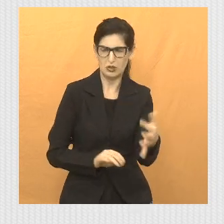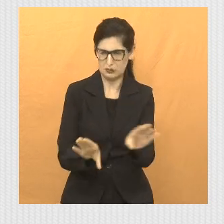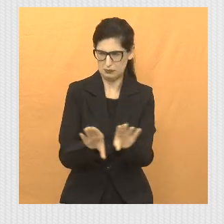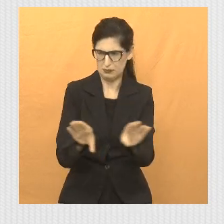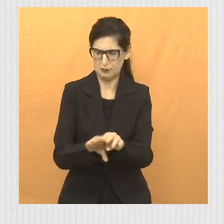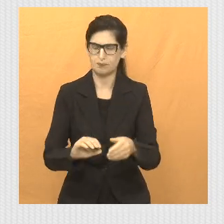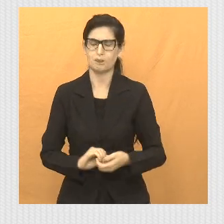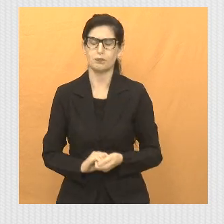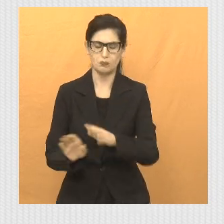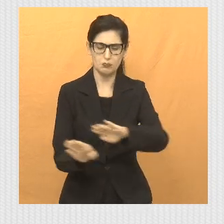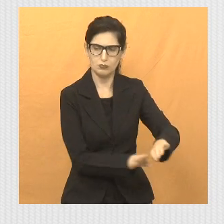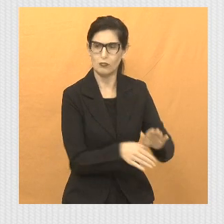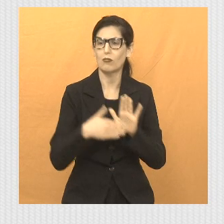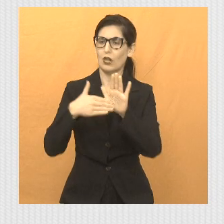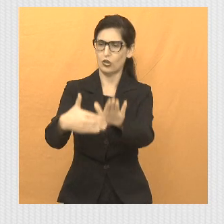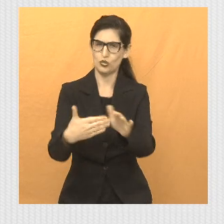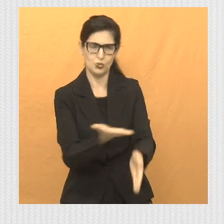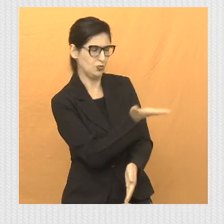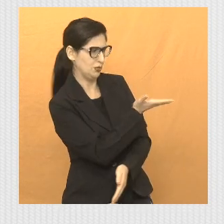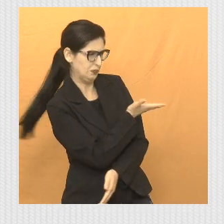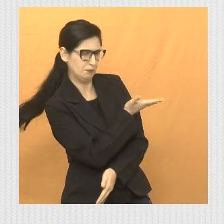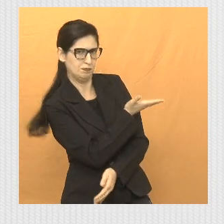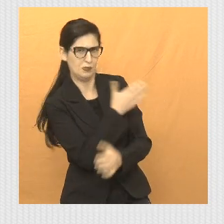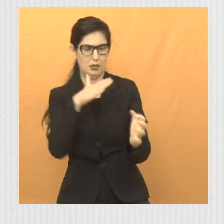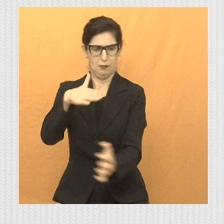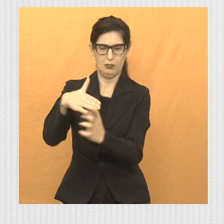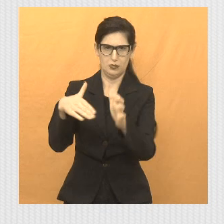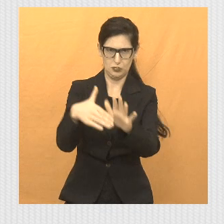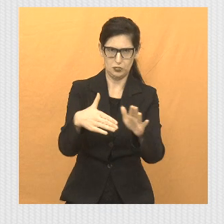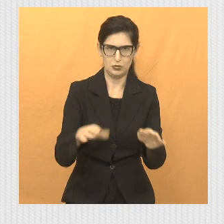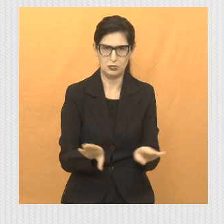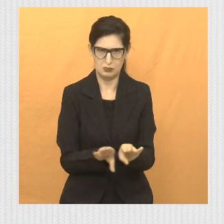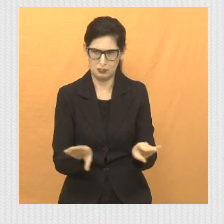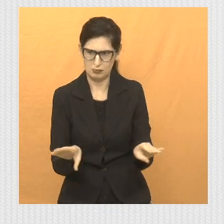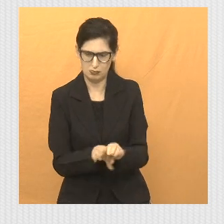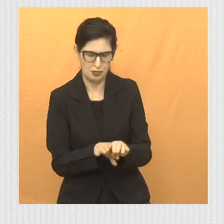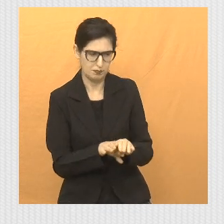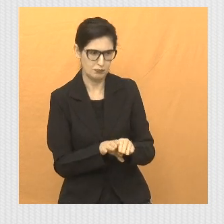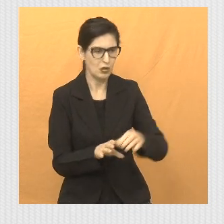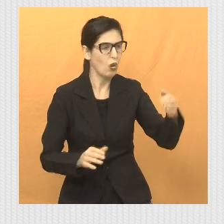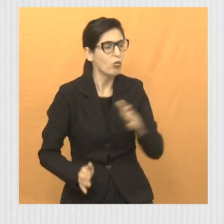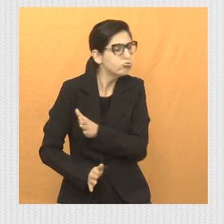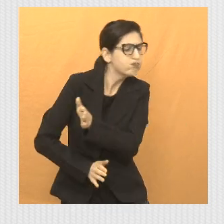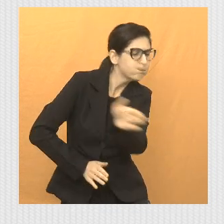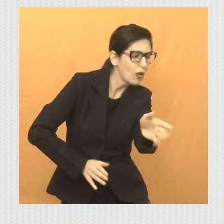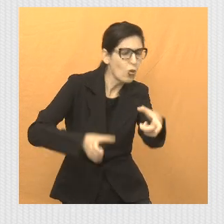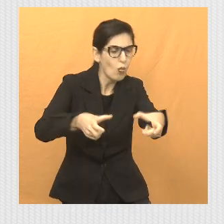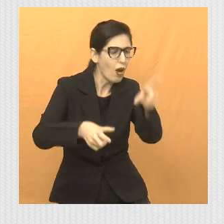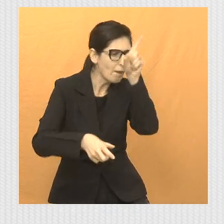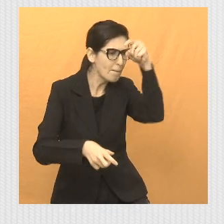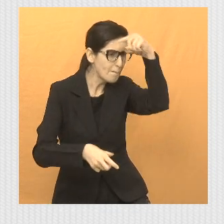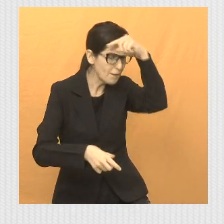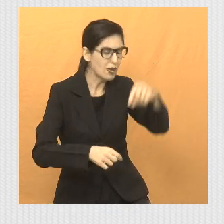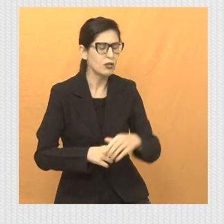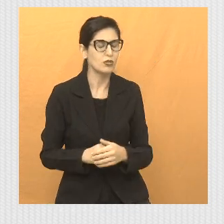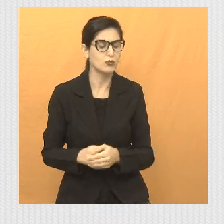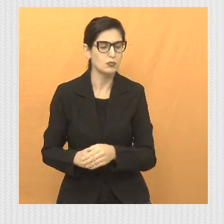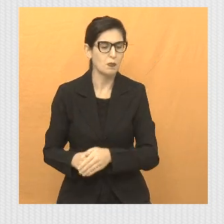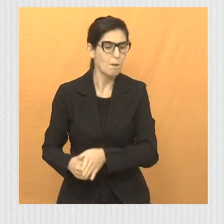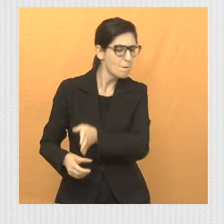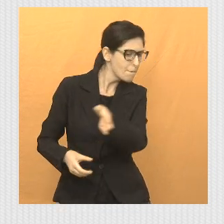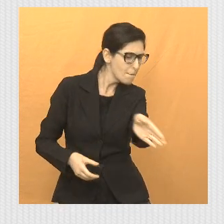de serviços. Próximo. Consultas médicas. Avaliando a produção